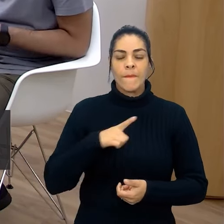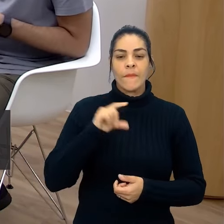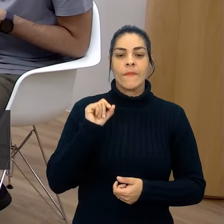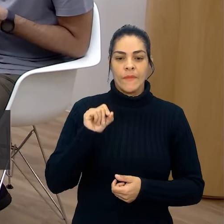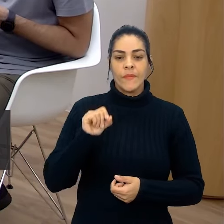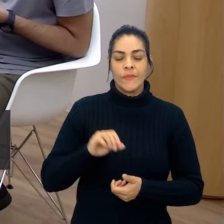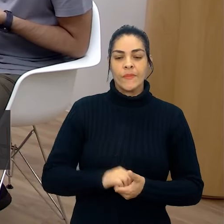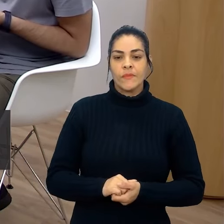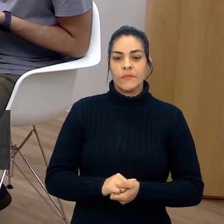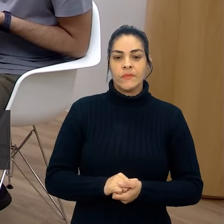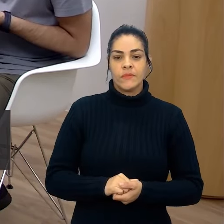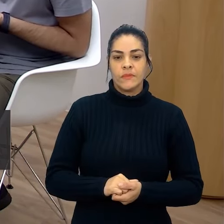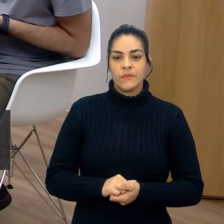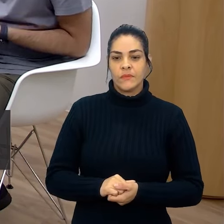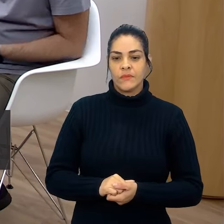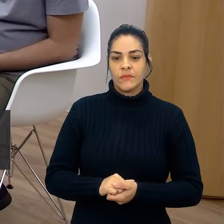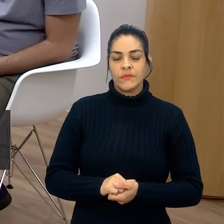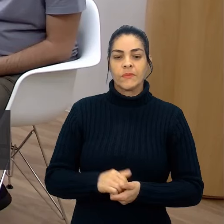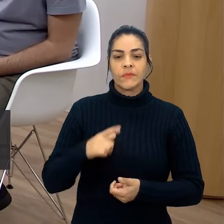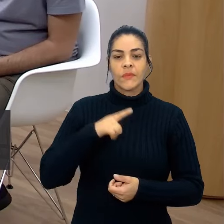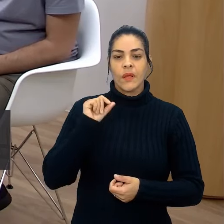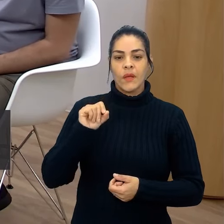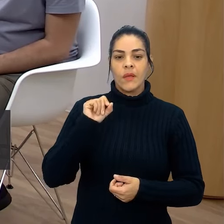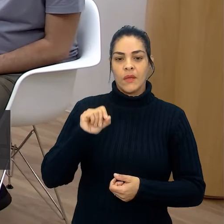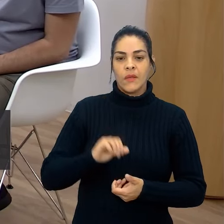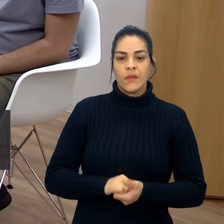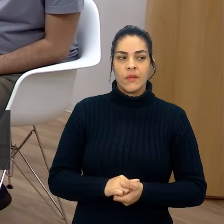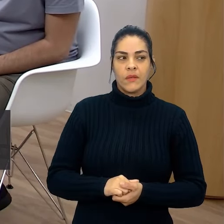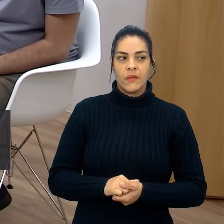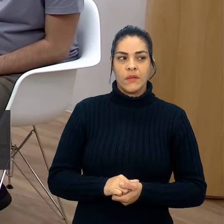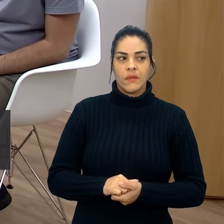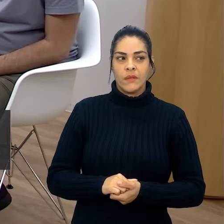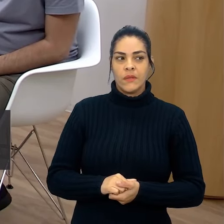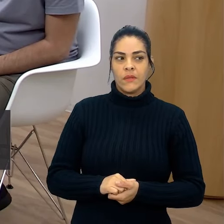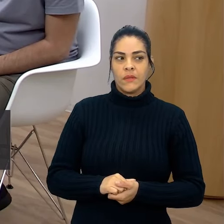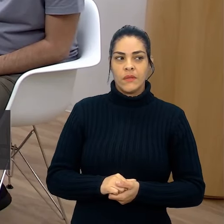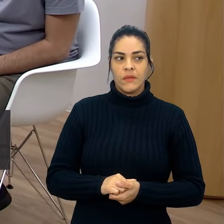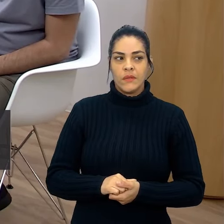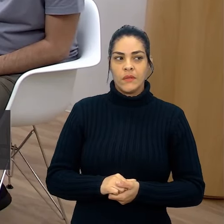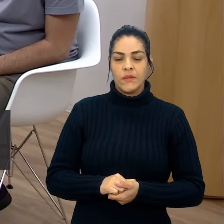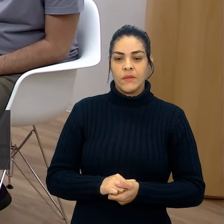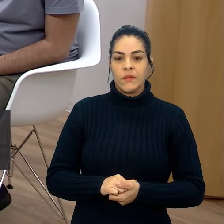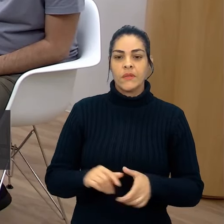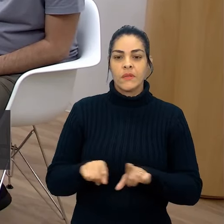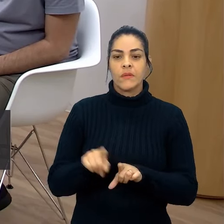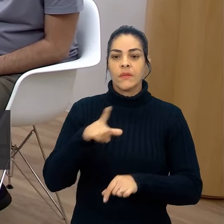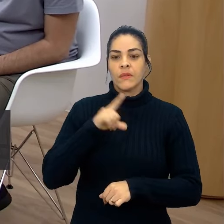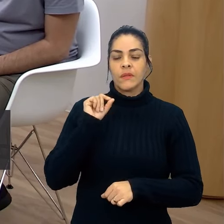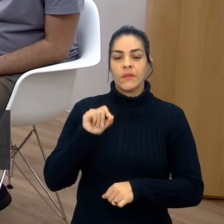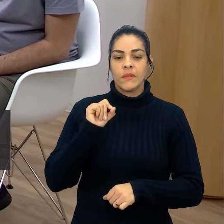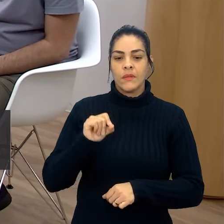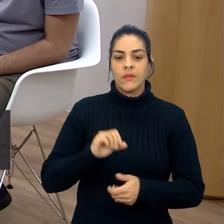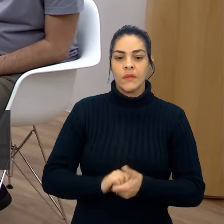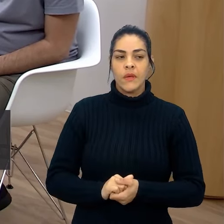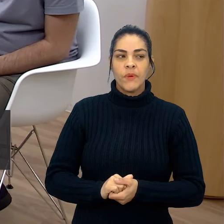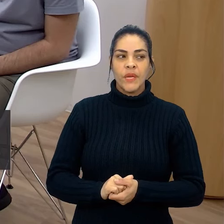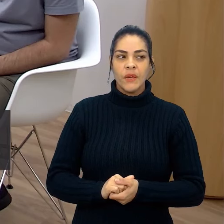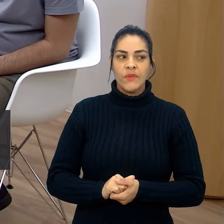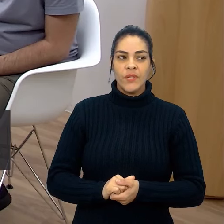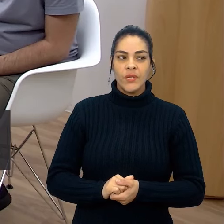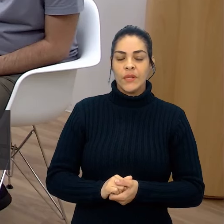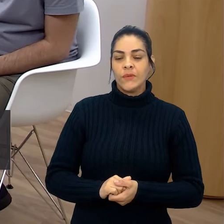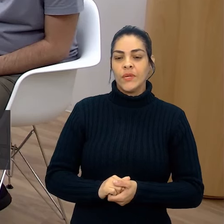pode acrescentar numa coisa ali, numa prática. Mas por que que o meu aluno não está conseguindo entender algumas coisas de geometria? Por que